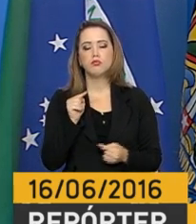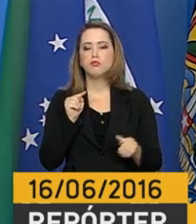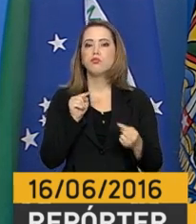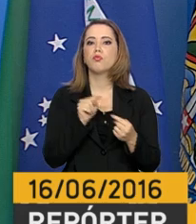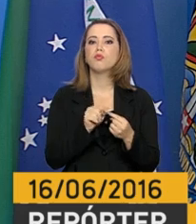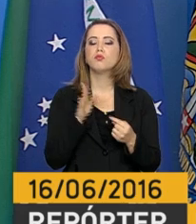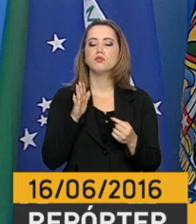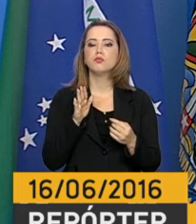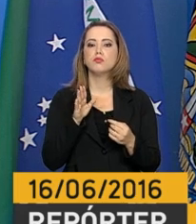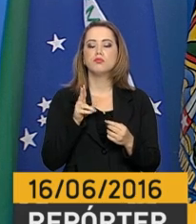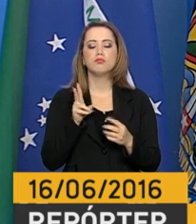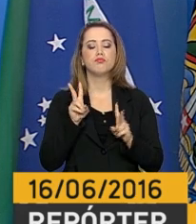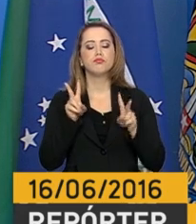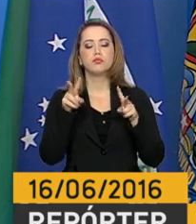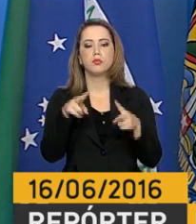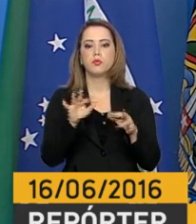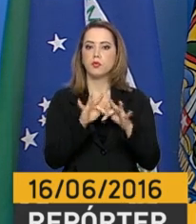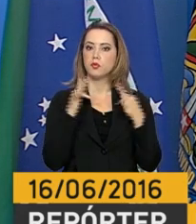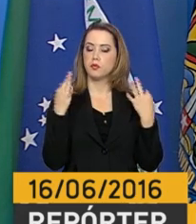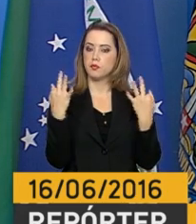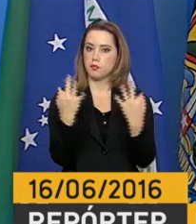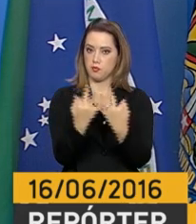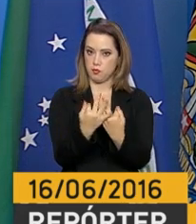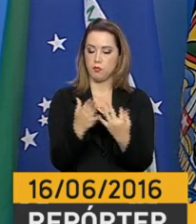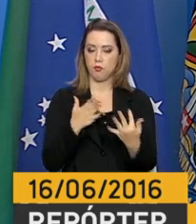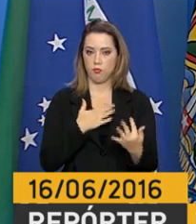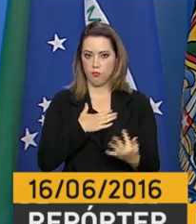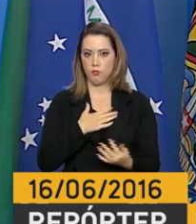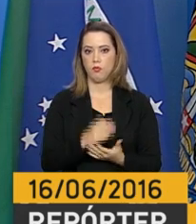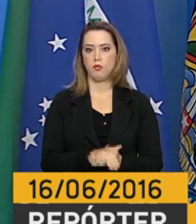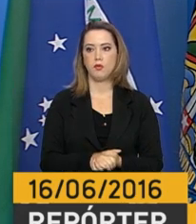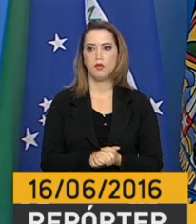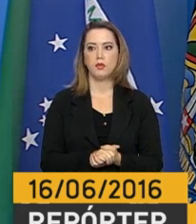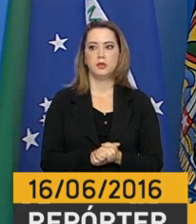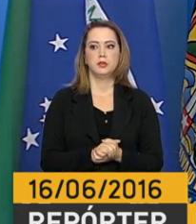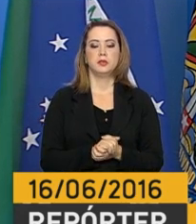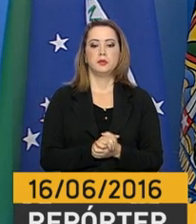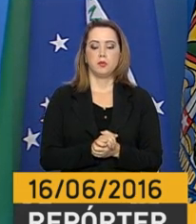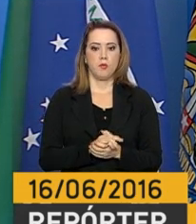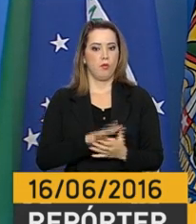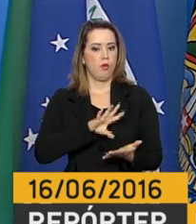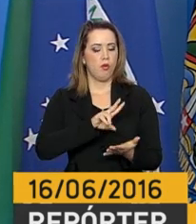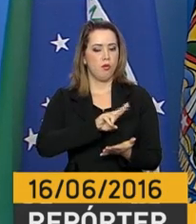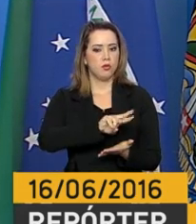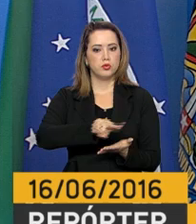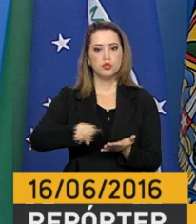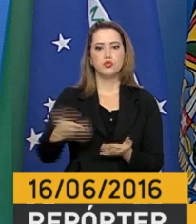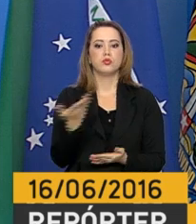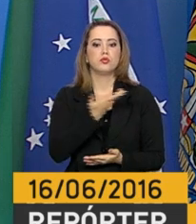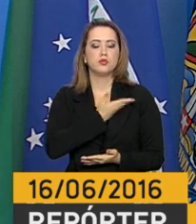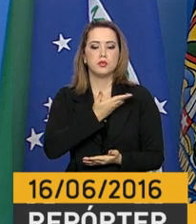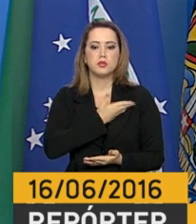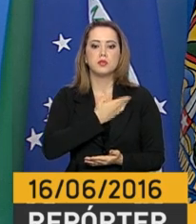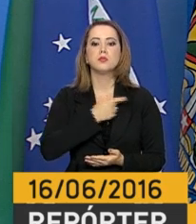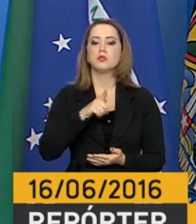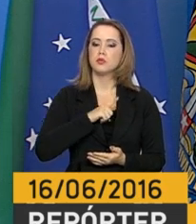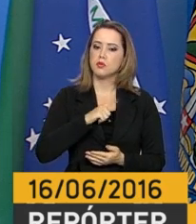família, quero me dirigir aos muitos amigos e conhecidos que tenho no